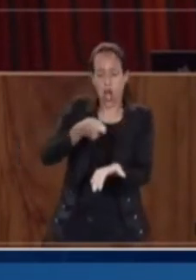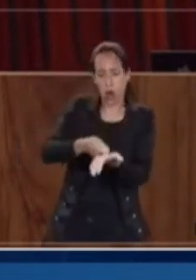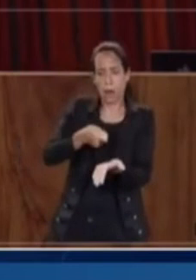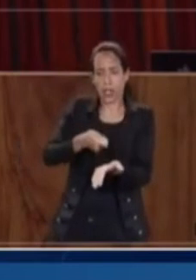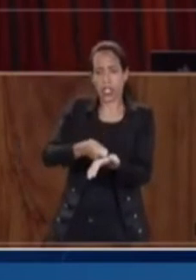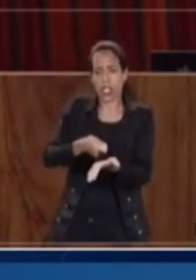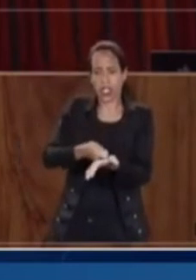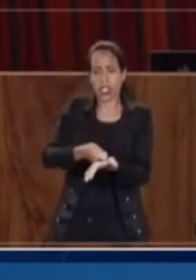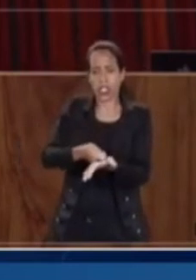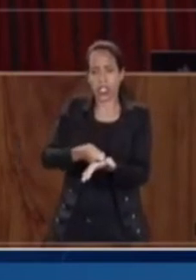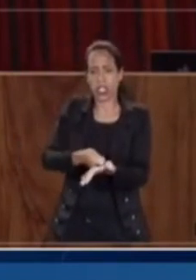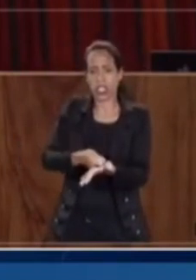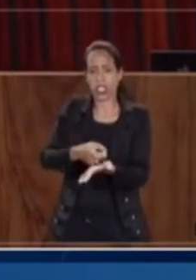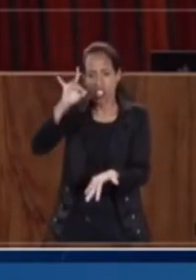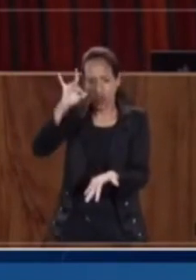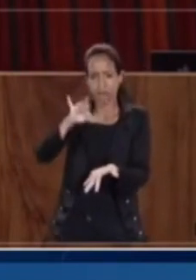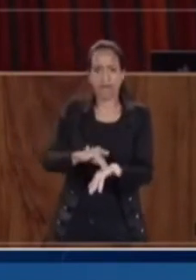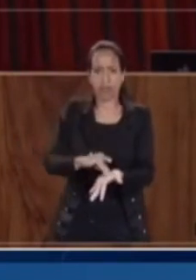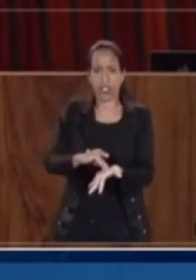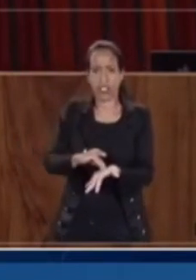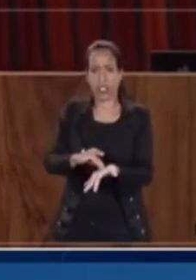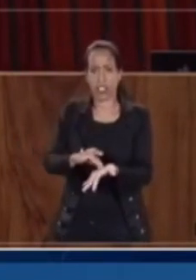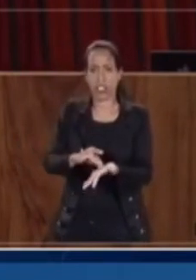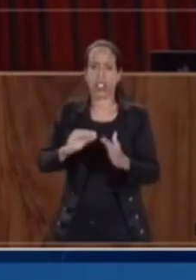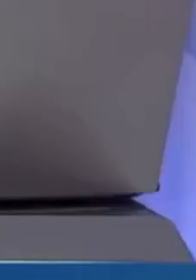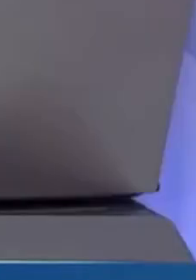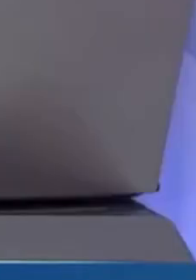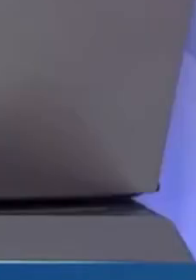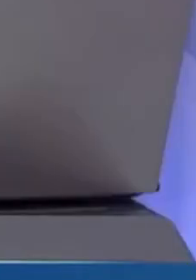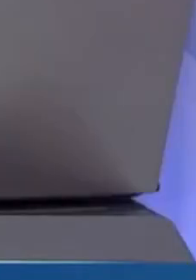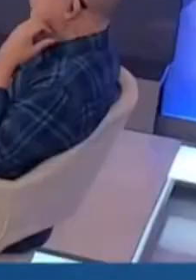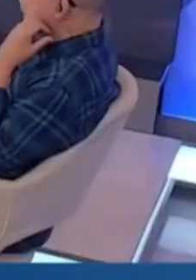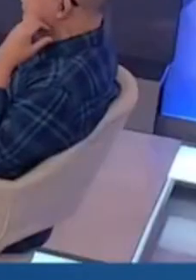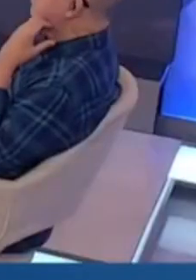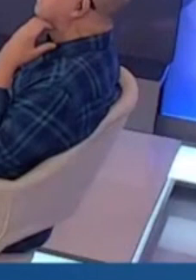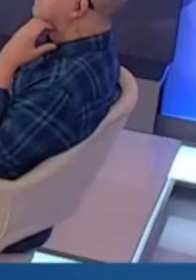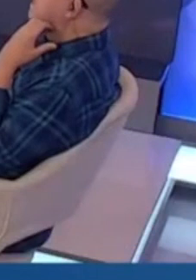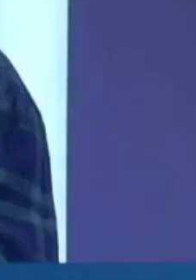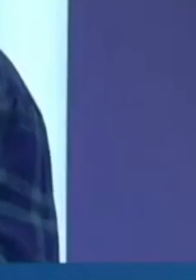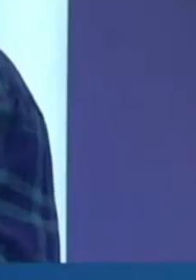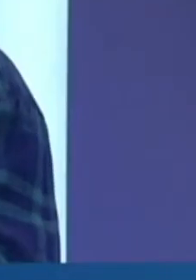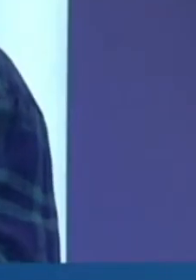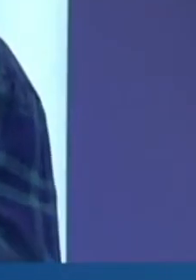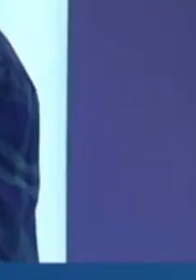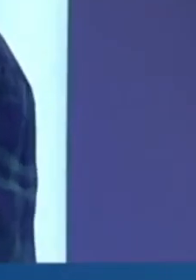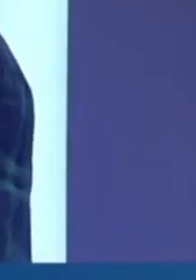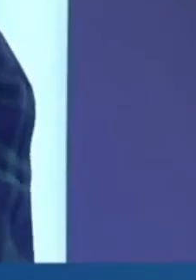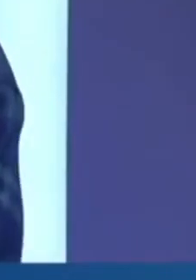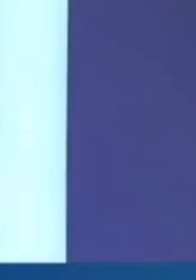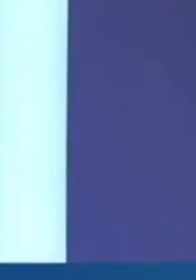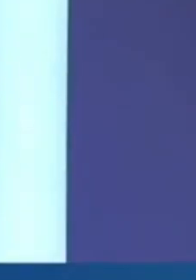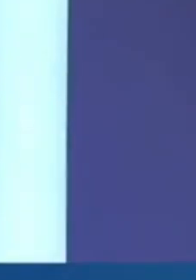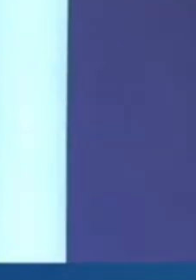todo, mas pelo menos ele vai falar sobre o seu voto durante a sessão, Vivian. Ou seja, um voto muito fundamentado, né? Com muito lastro,